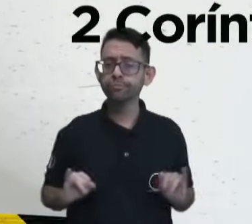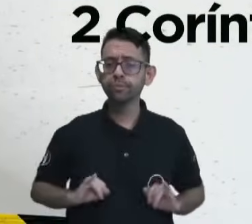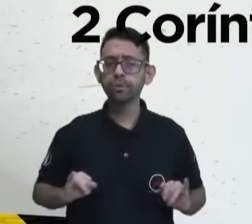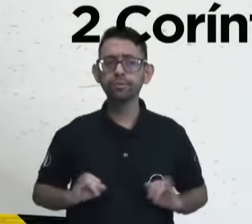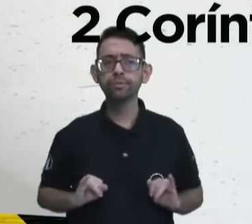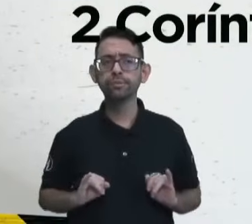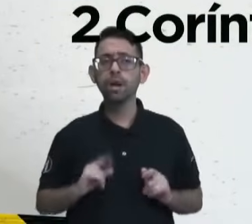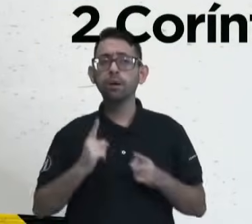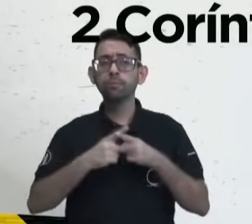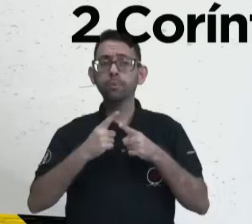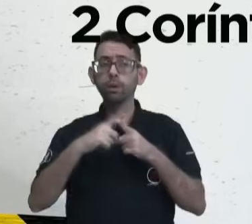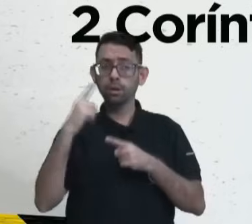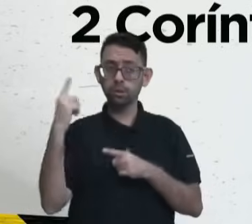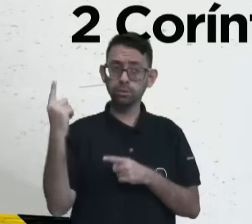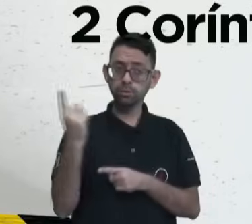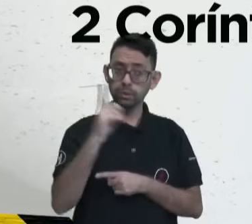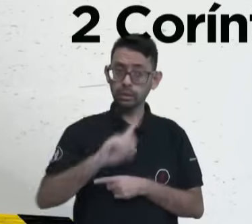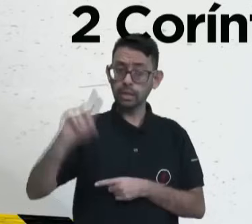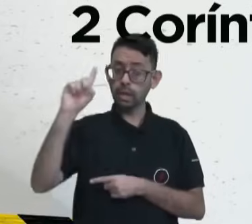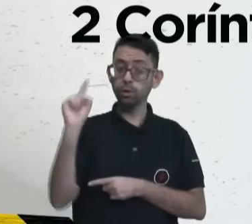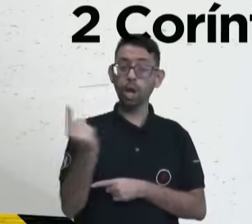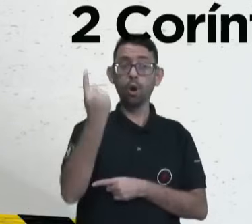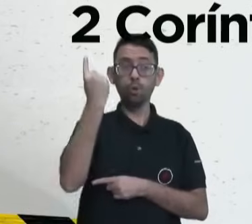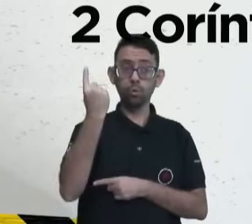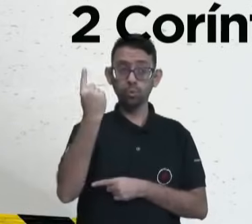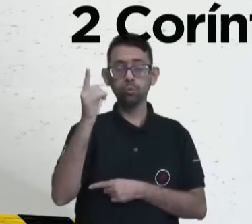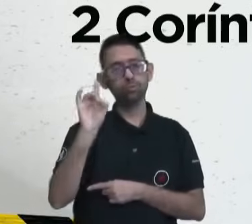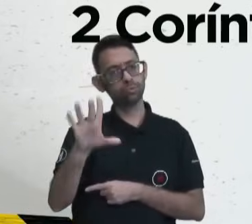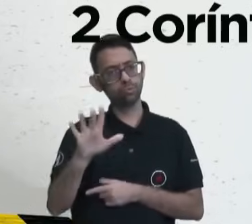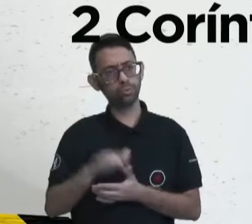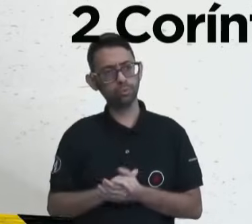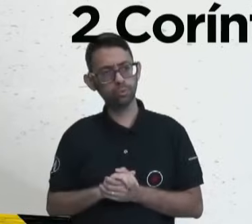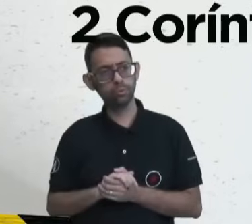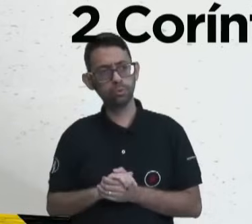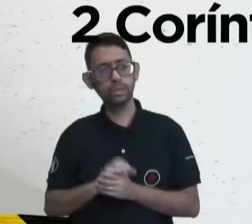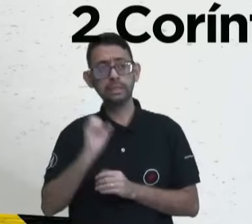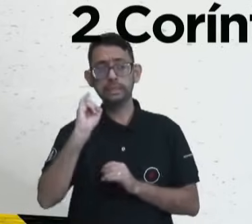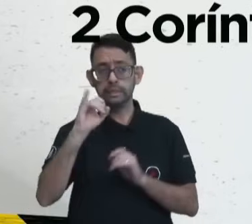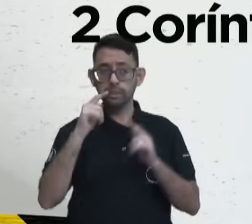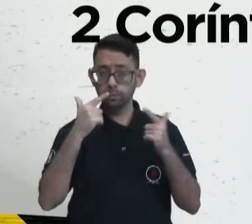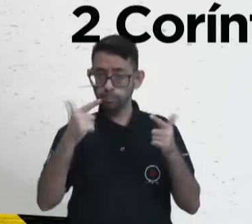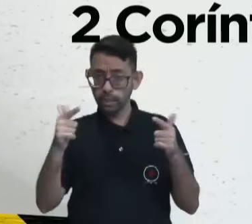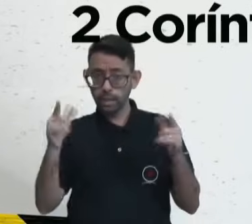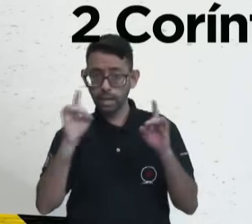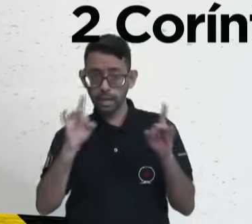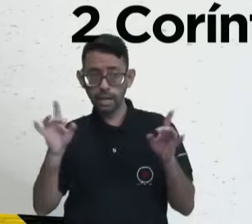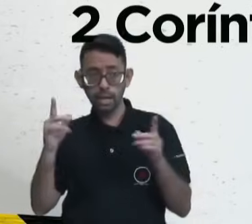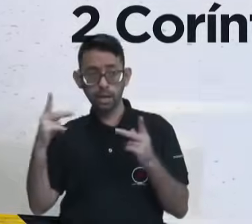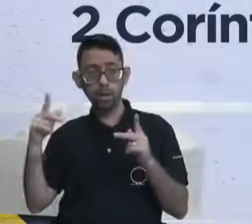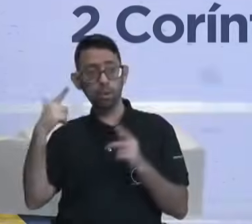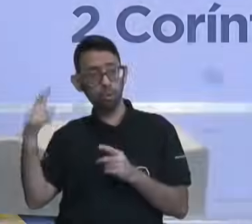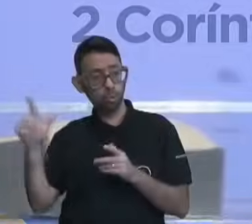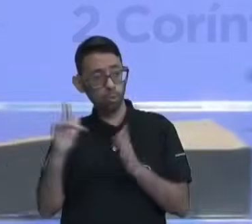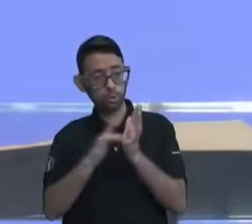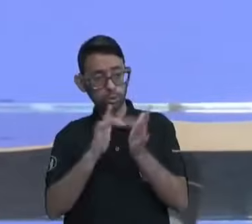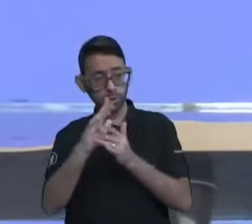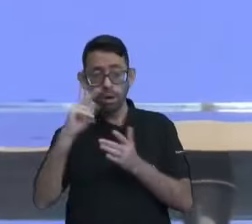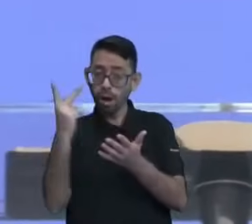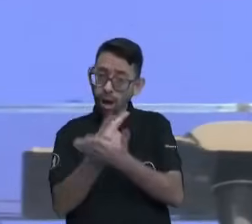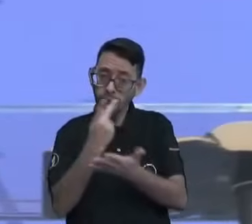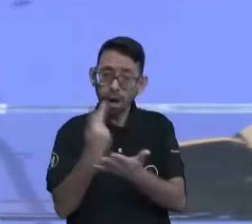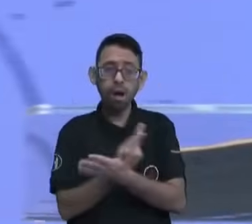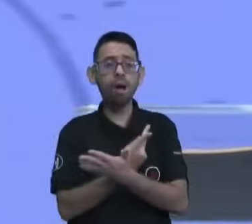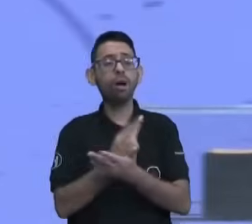se alguém prega um outro Jesus Jesus é o Senhor absoluto da igreja